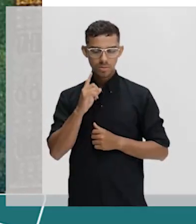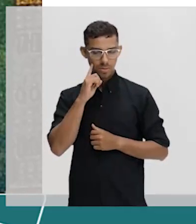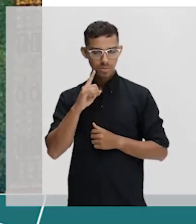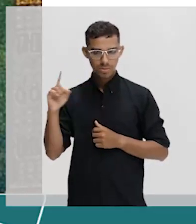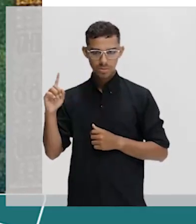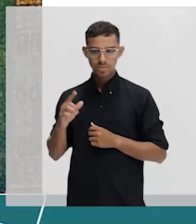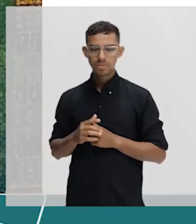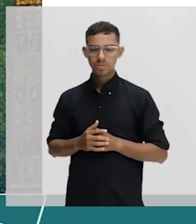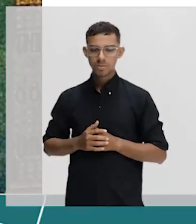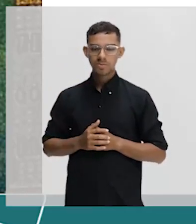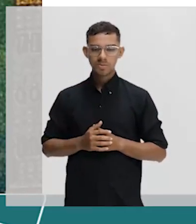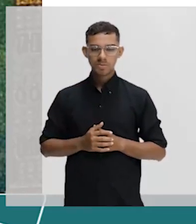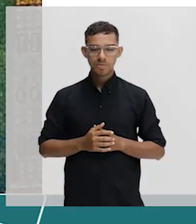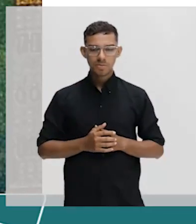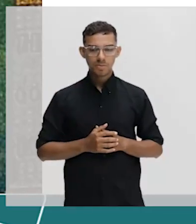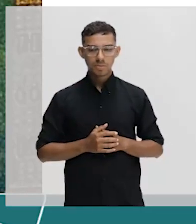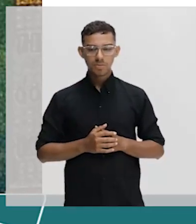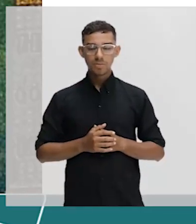terem uma noção.